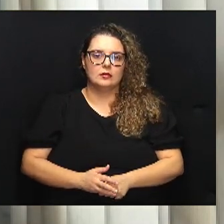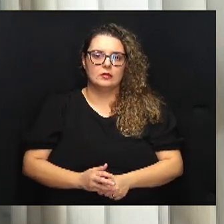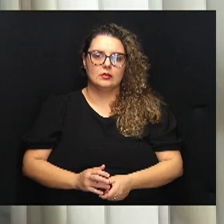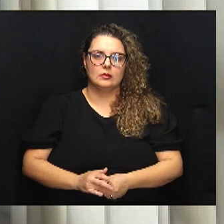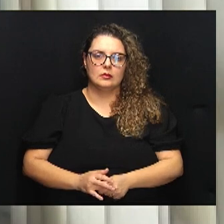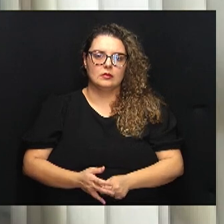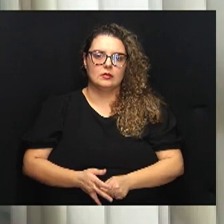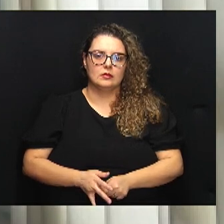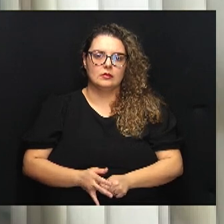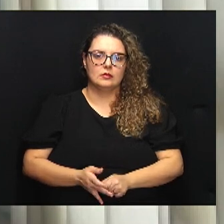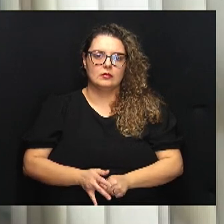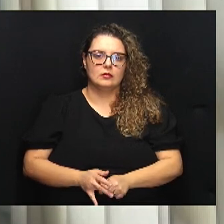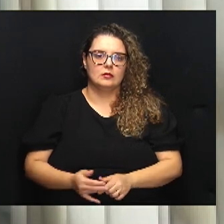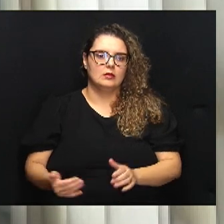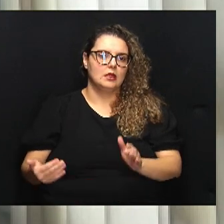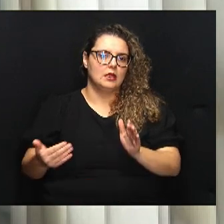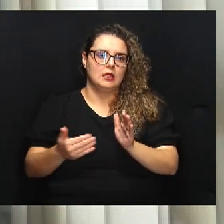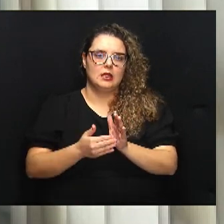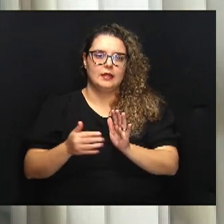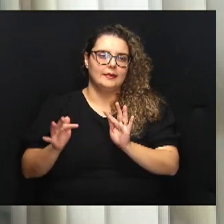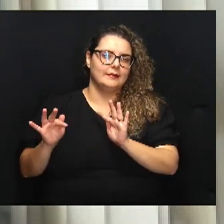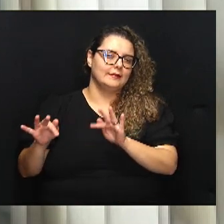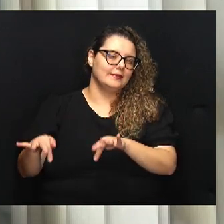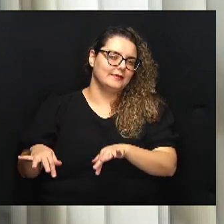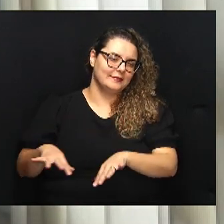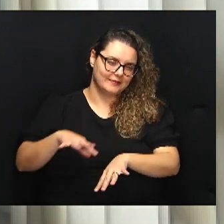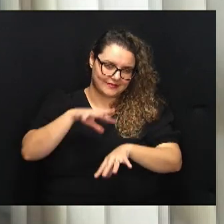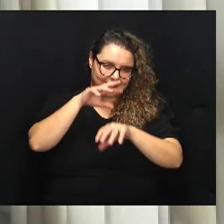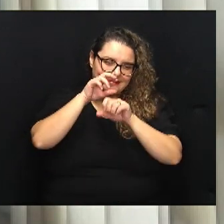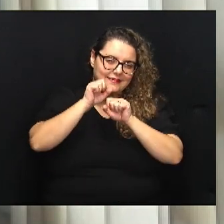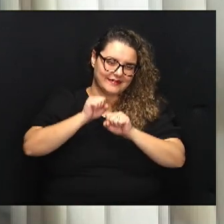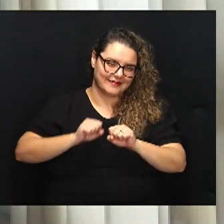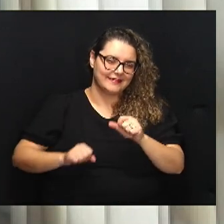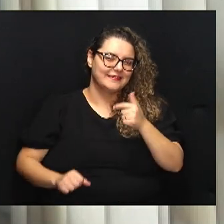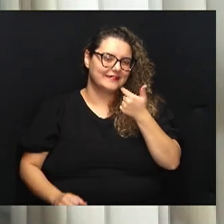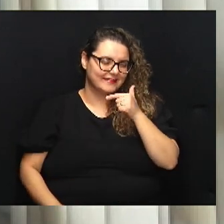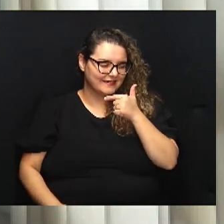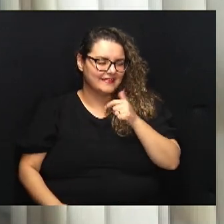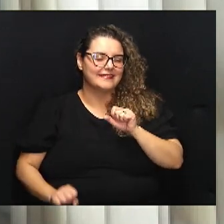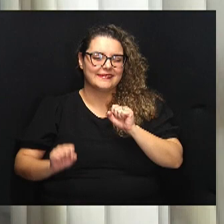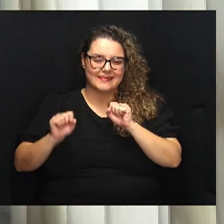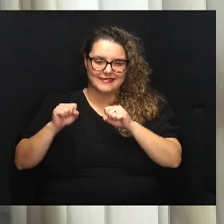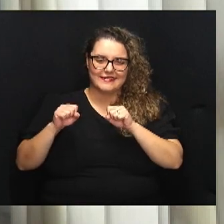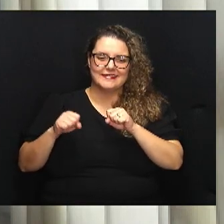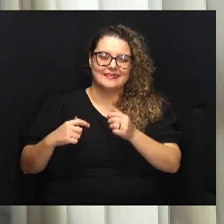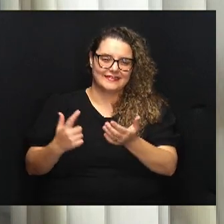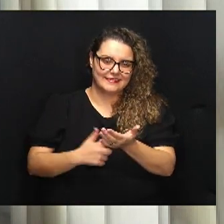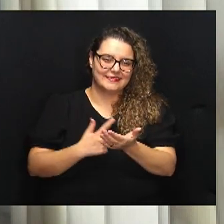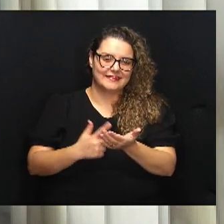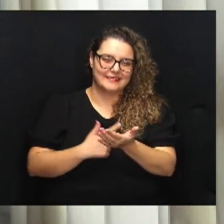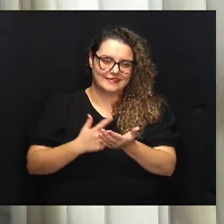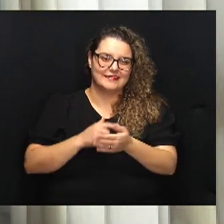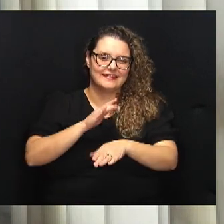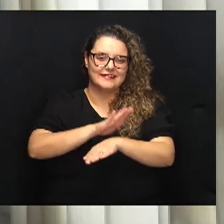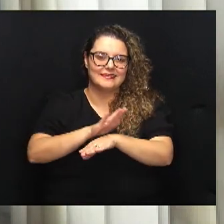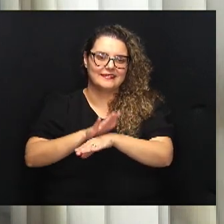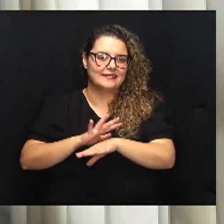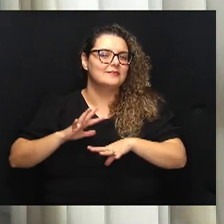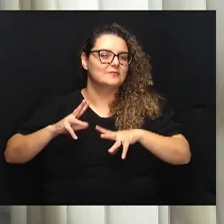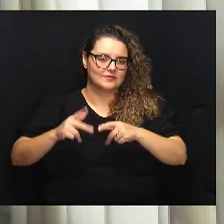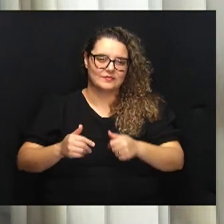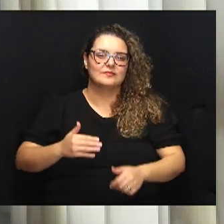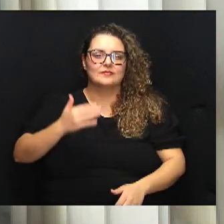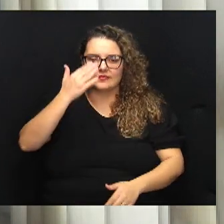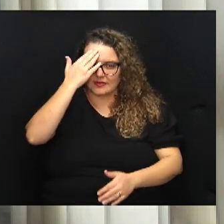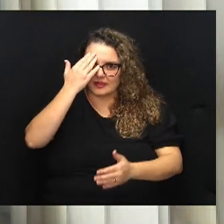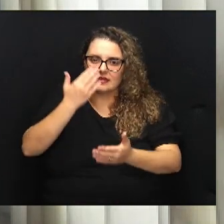até ali, o final do seu respiro de vida, o livro com certeza vai te ajudar. Então é para todo mundo, Gabriel, eu acredito que é